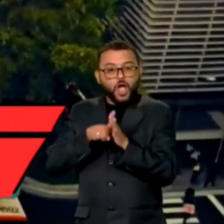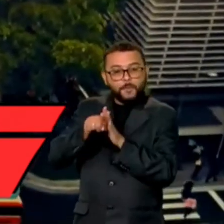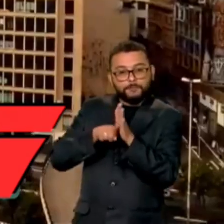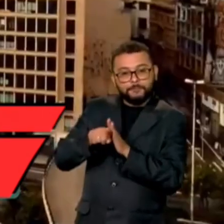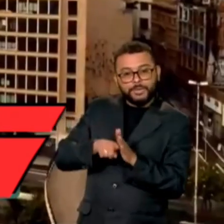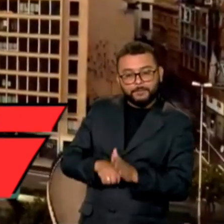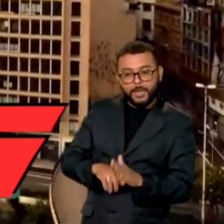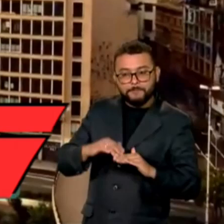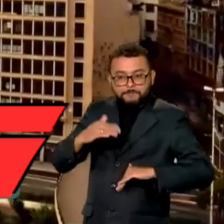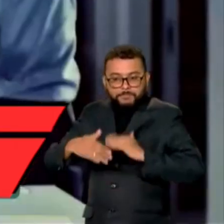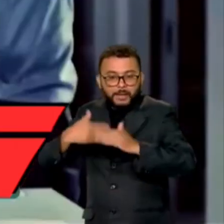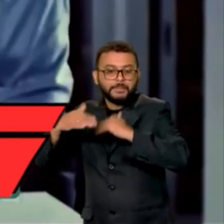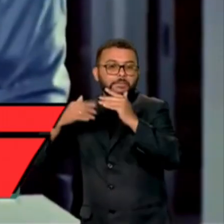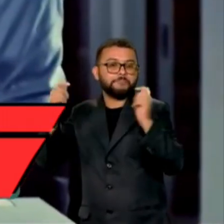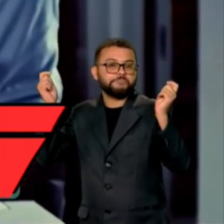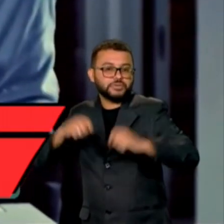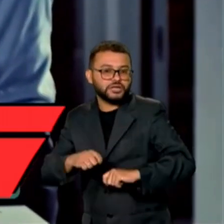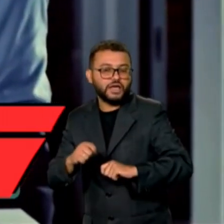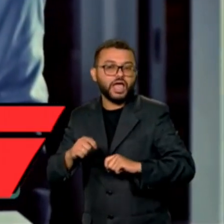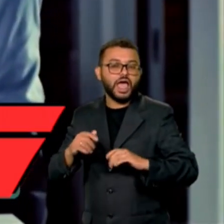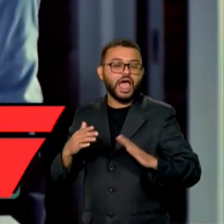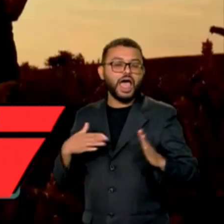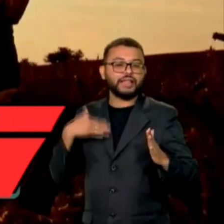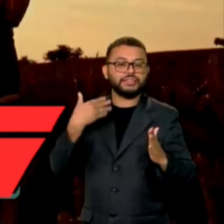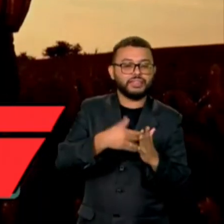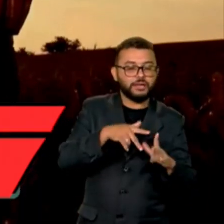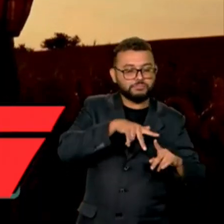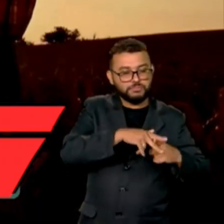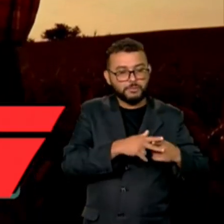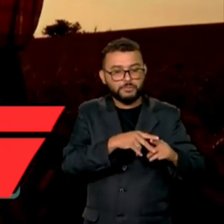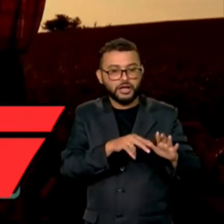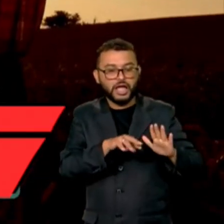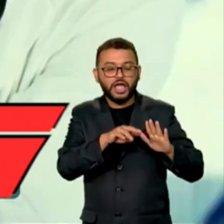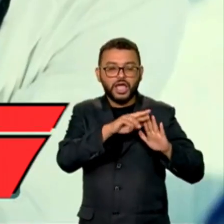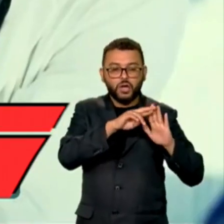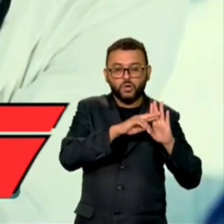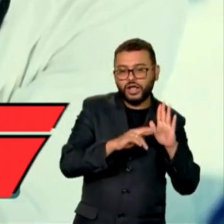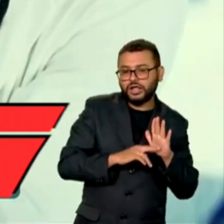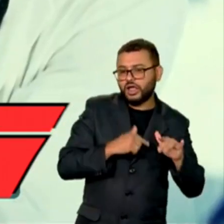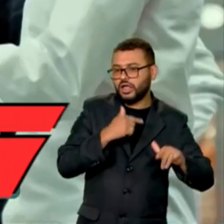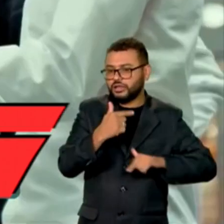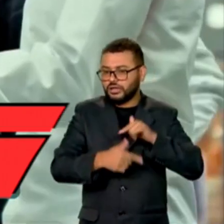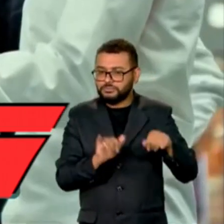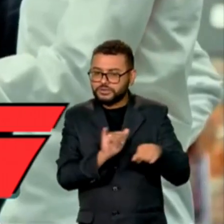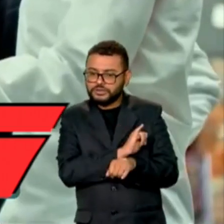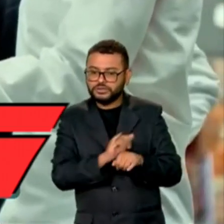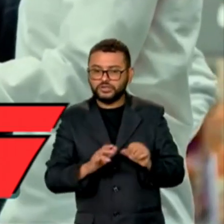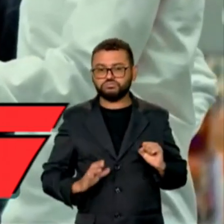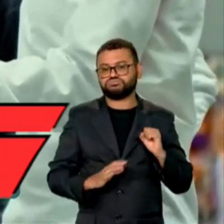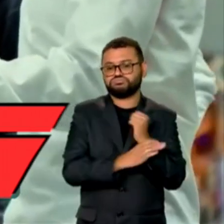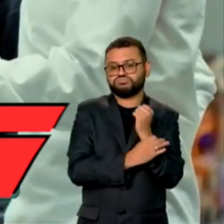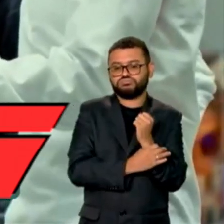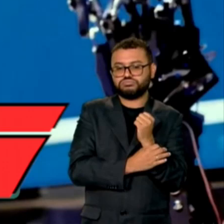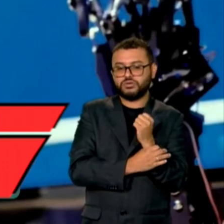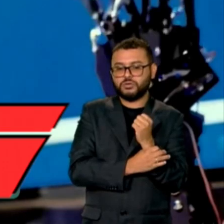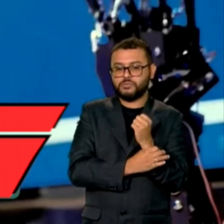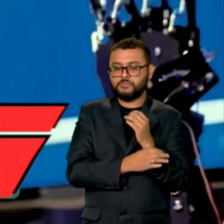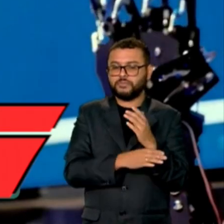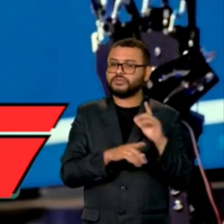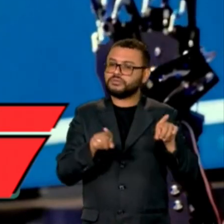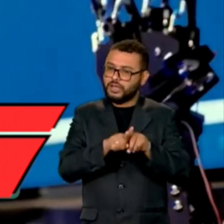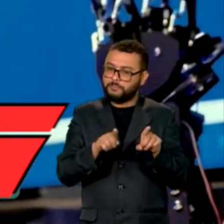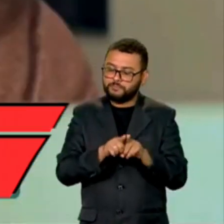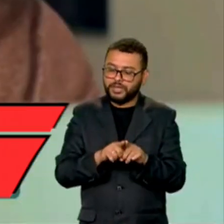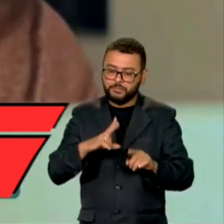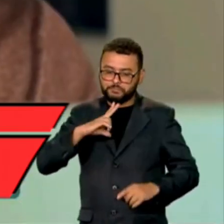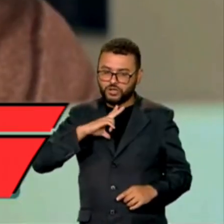pesquisa e desenvolvimento até a regulamentação de práticas que garantam a segurança e a